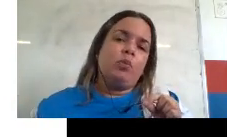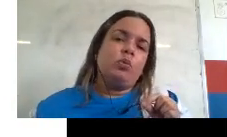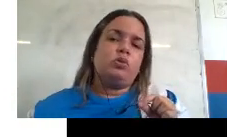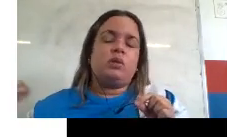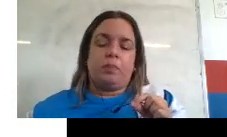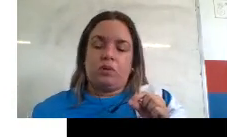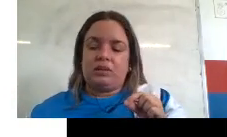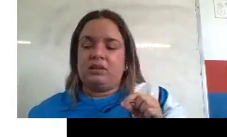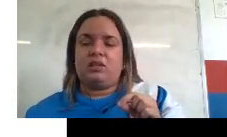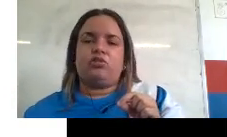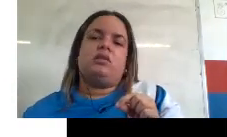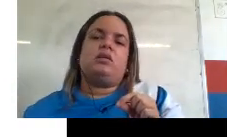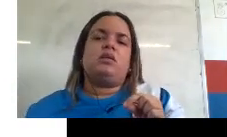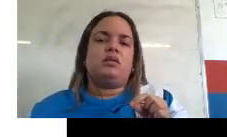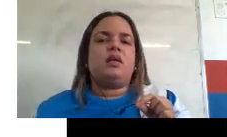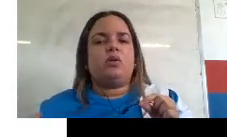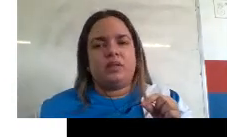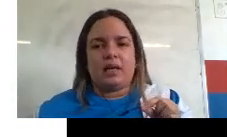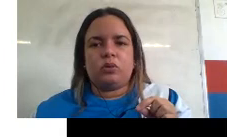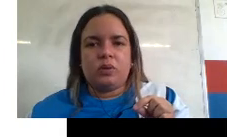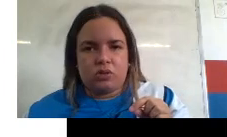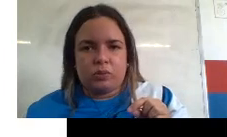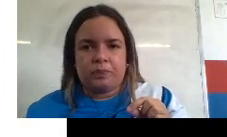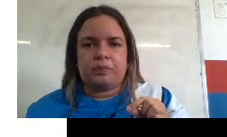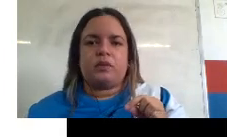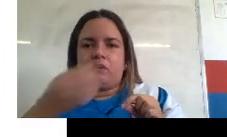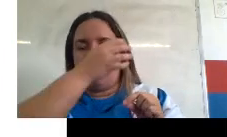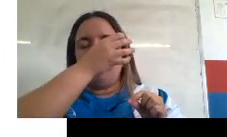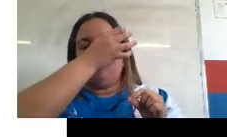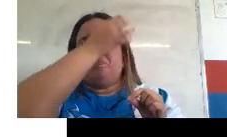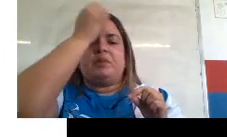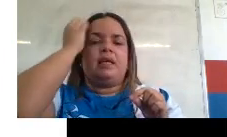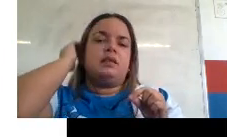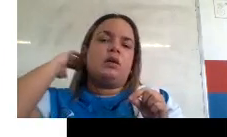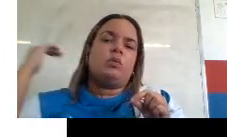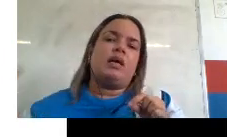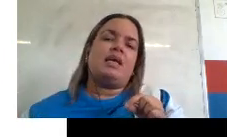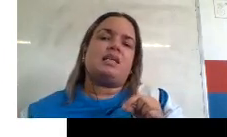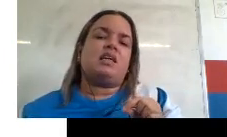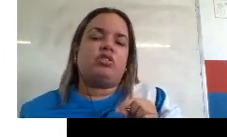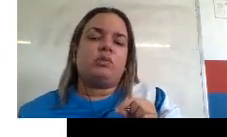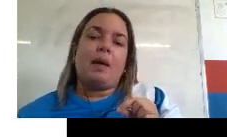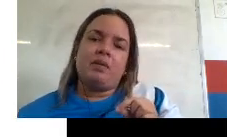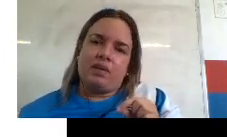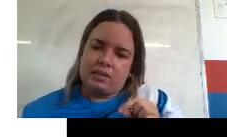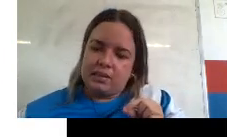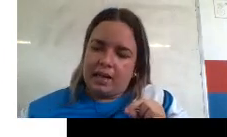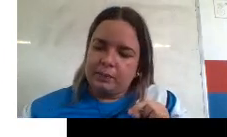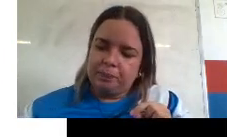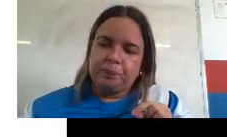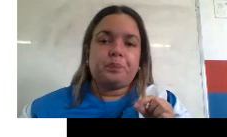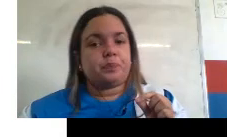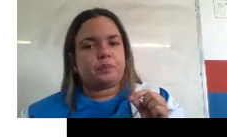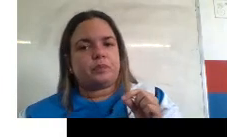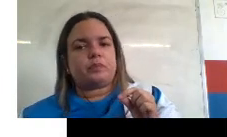é muito importante a gente ter cuidado com isso, né? Então, essa questão da